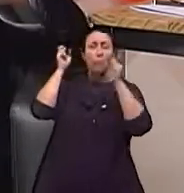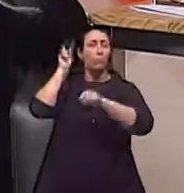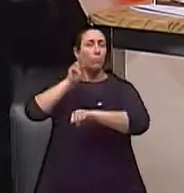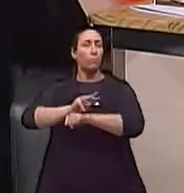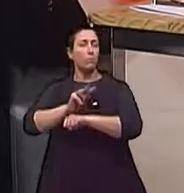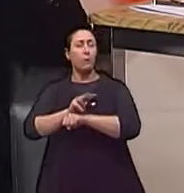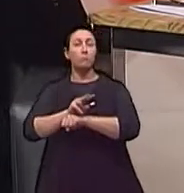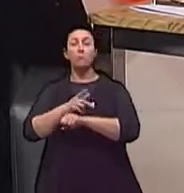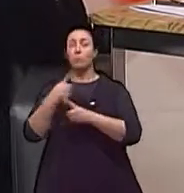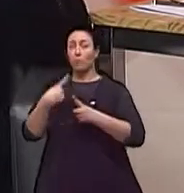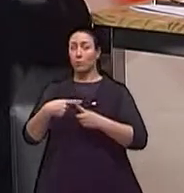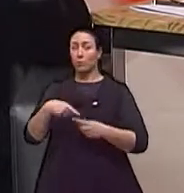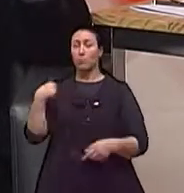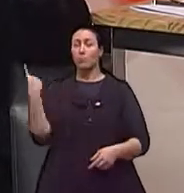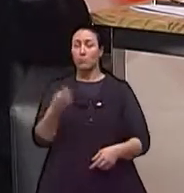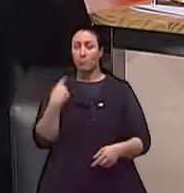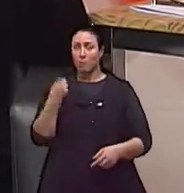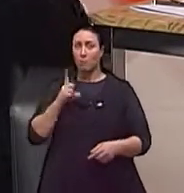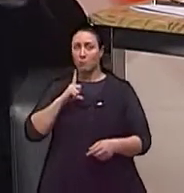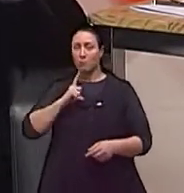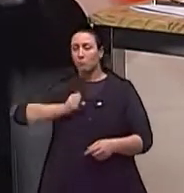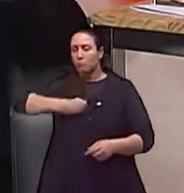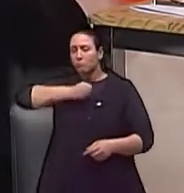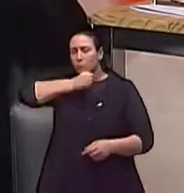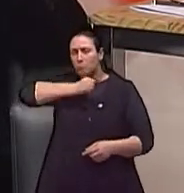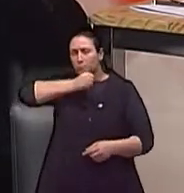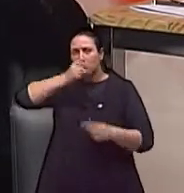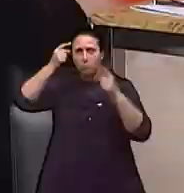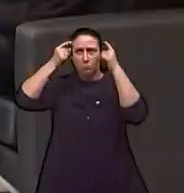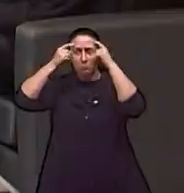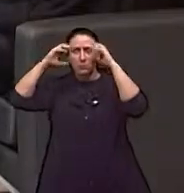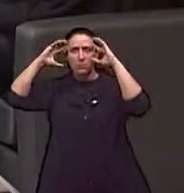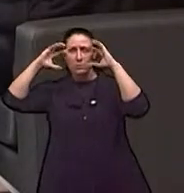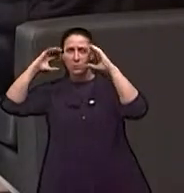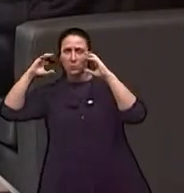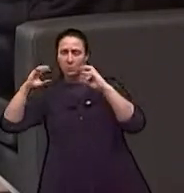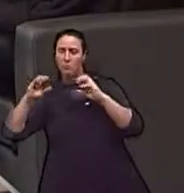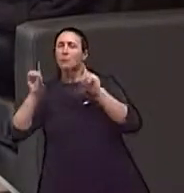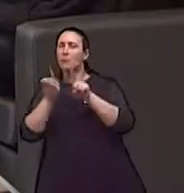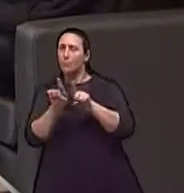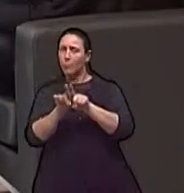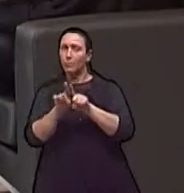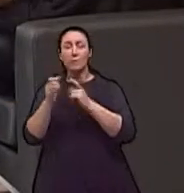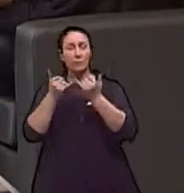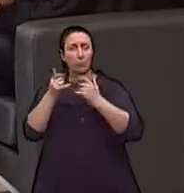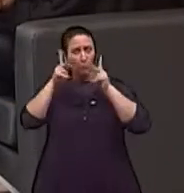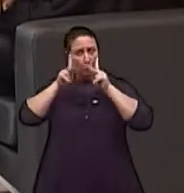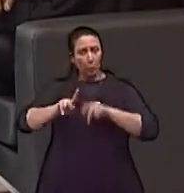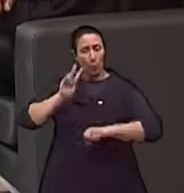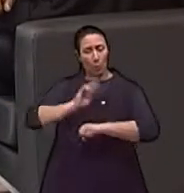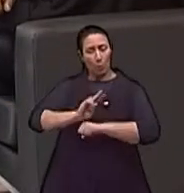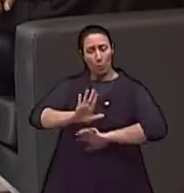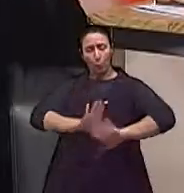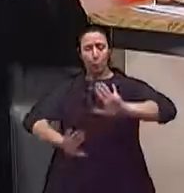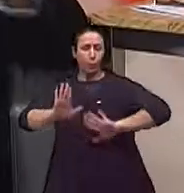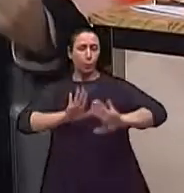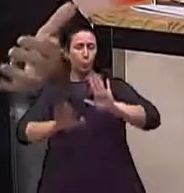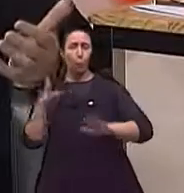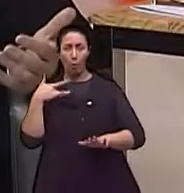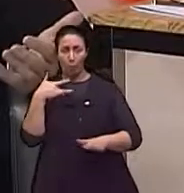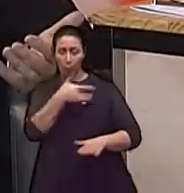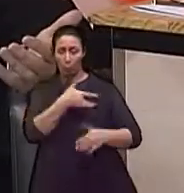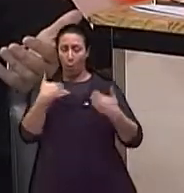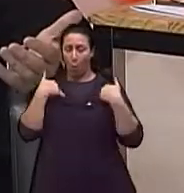cabeça o envelhecimento mental tem tudo a ver com o próprio corpo uma pessoa que cuida do corpo ela também vai est